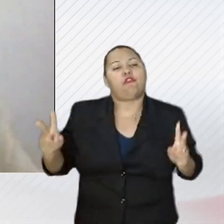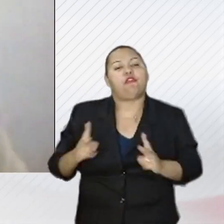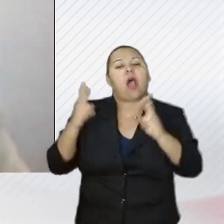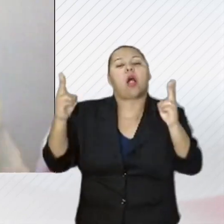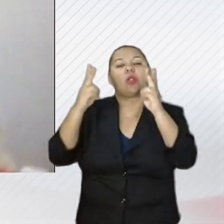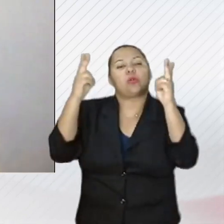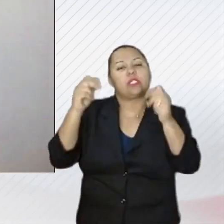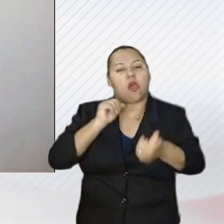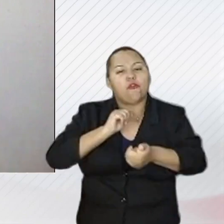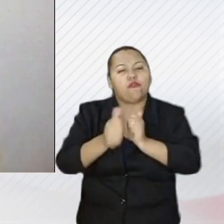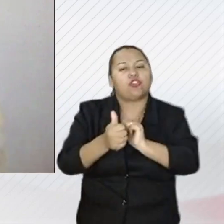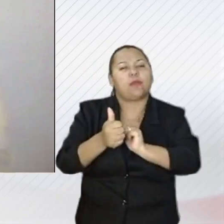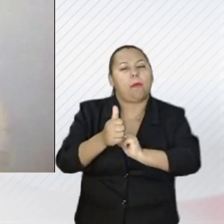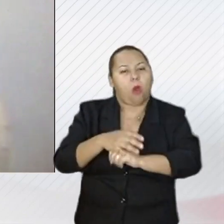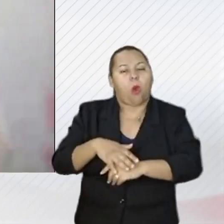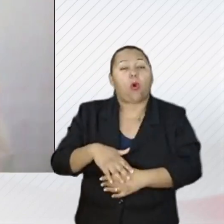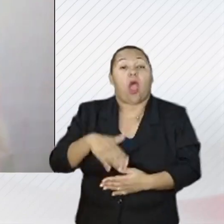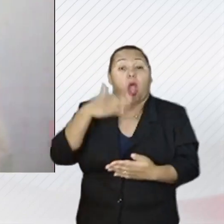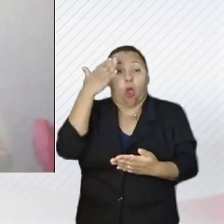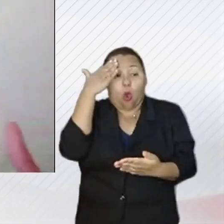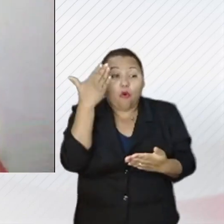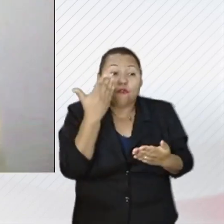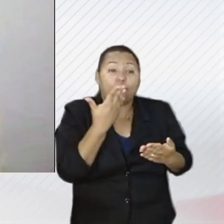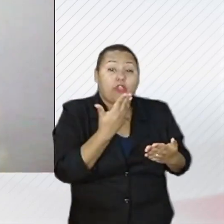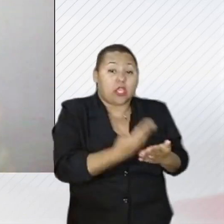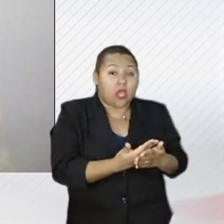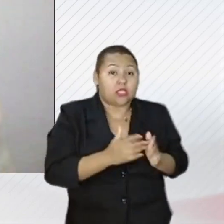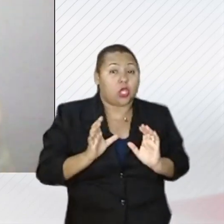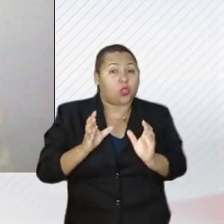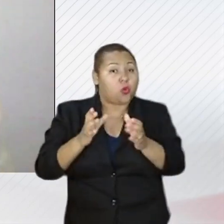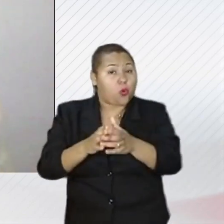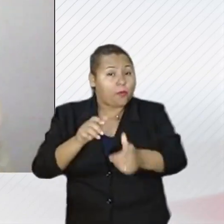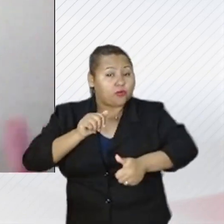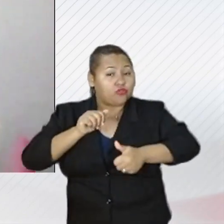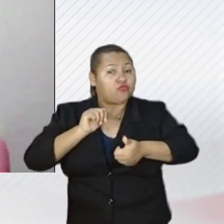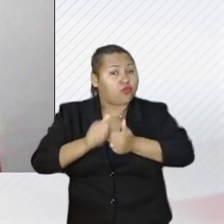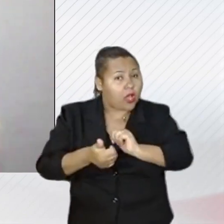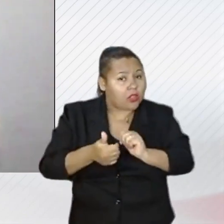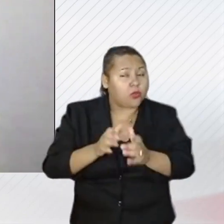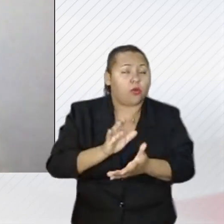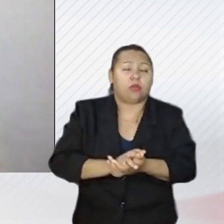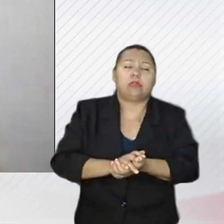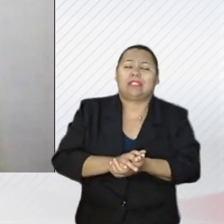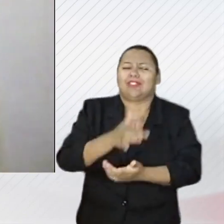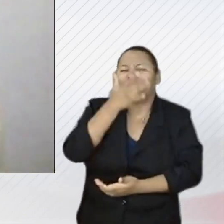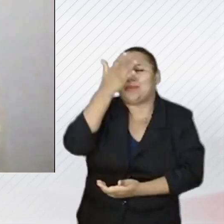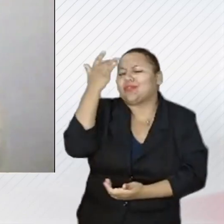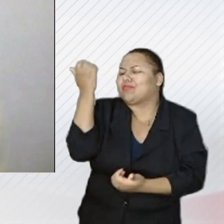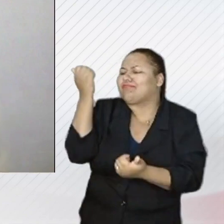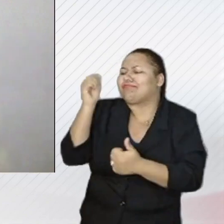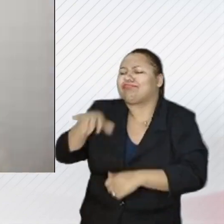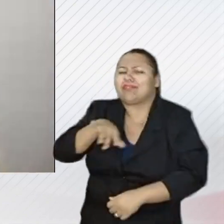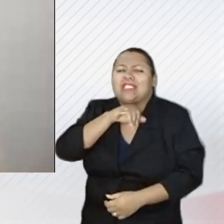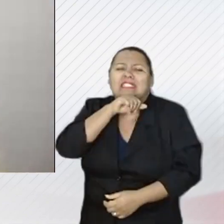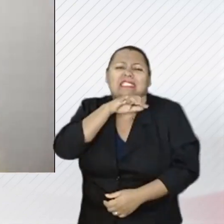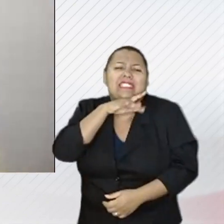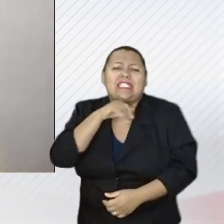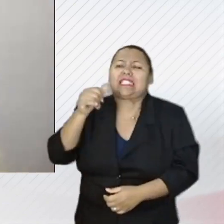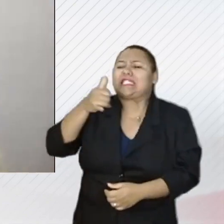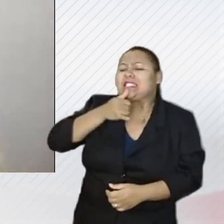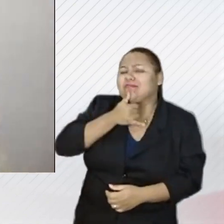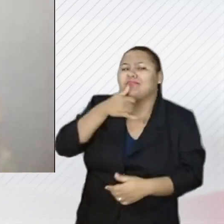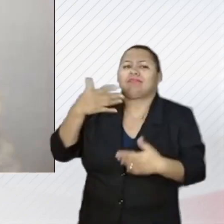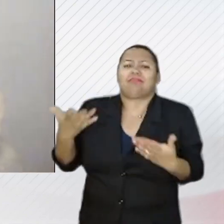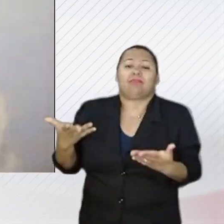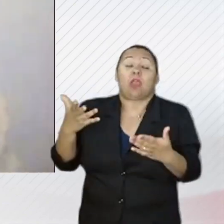dos torcedores, né? A gente viu muitas pessoas se decepcionando muito, e é uma paixão nacional. Mas também tem outra questão,